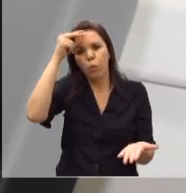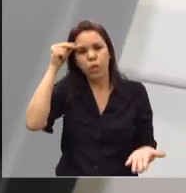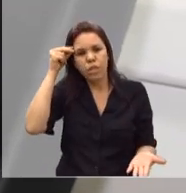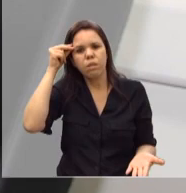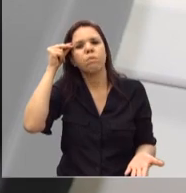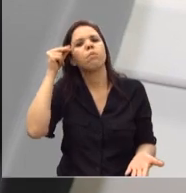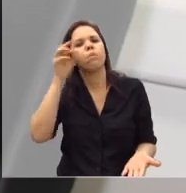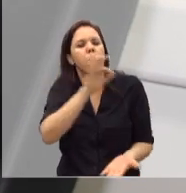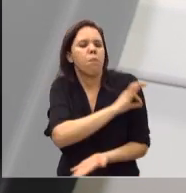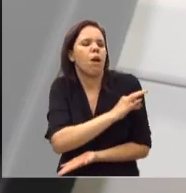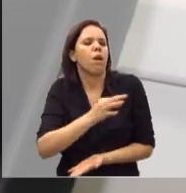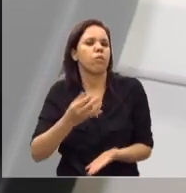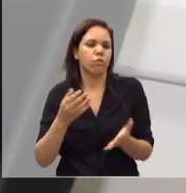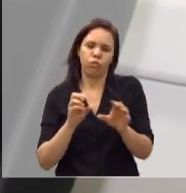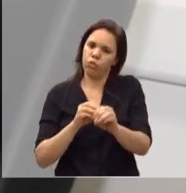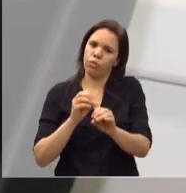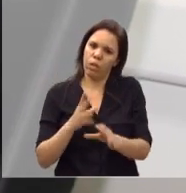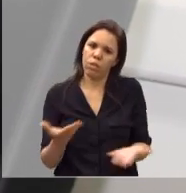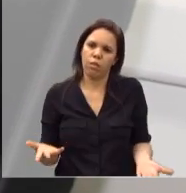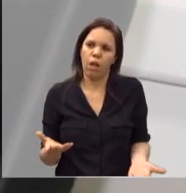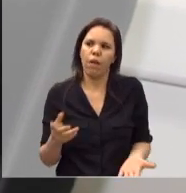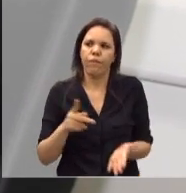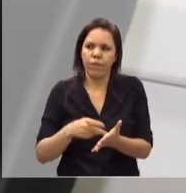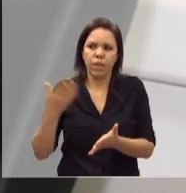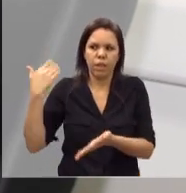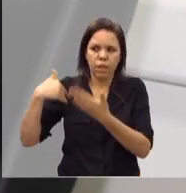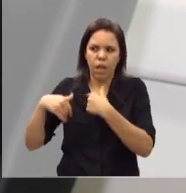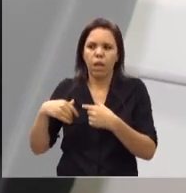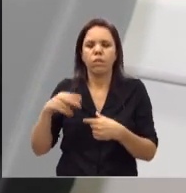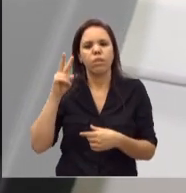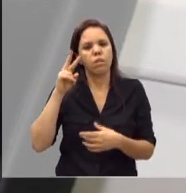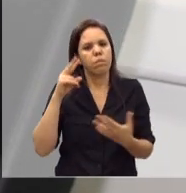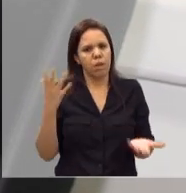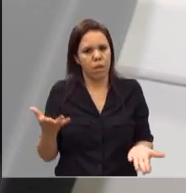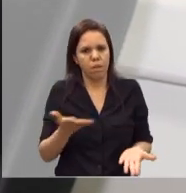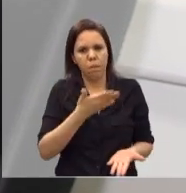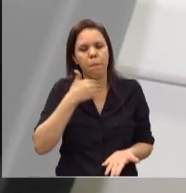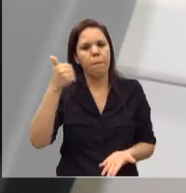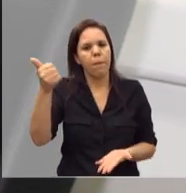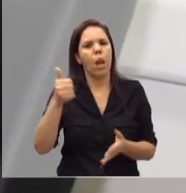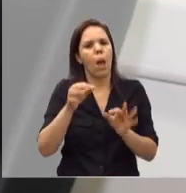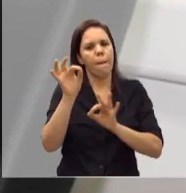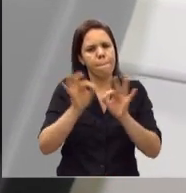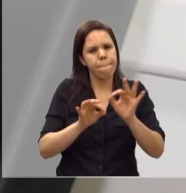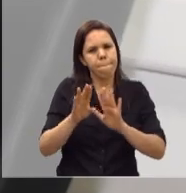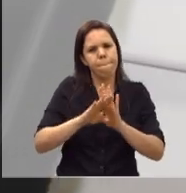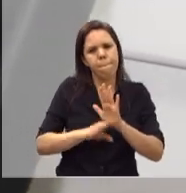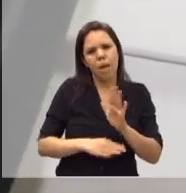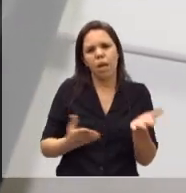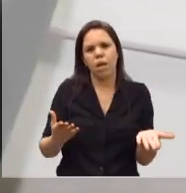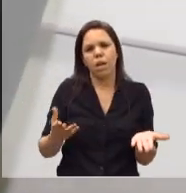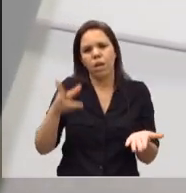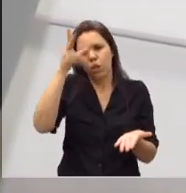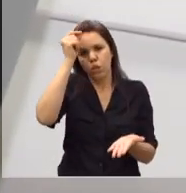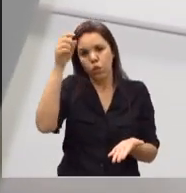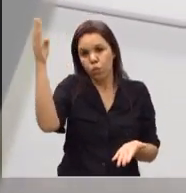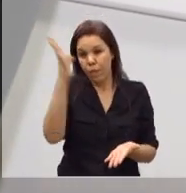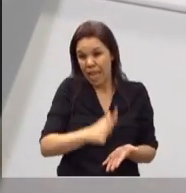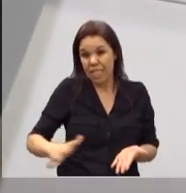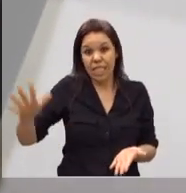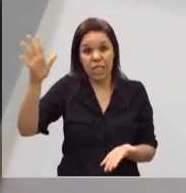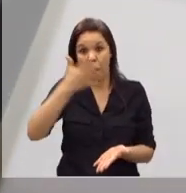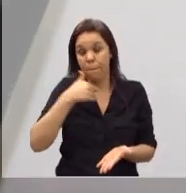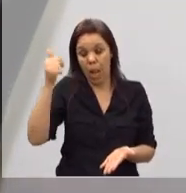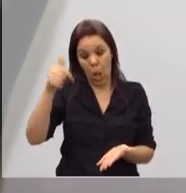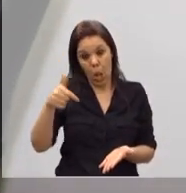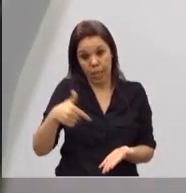foi muito debatido, Viviane, e hoje é considerado um dos melhores planos municipal de educação do Brasil. Quando